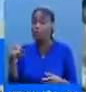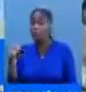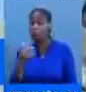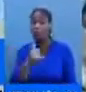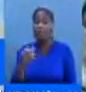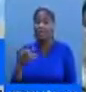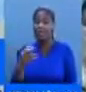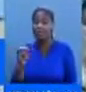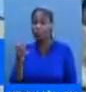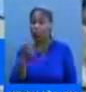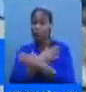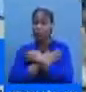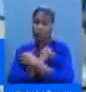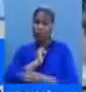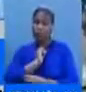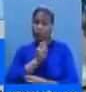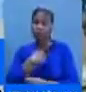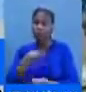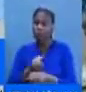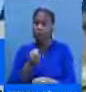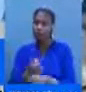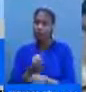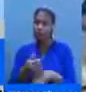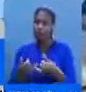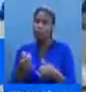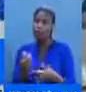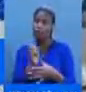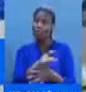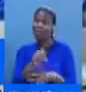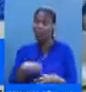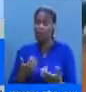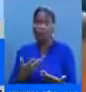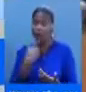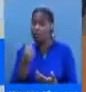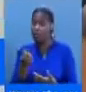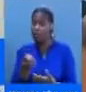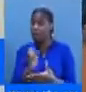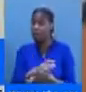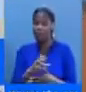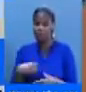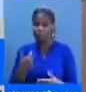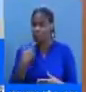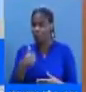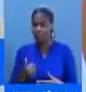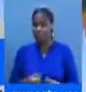2013, uns dois amigos, não trabalhar um bocote, não mandar dinheiro de Cabo Verde. Agora nunca te podem mandar. São Tomé